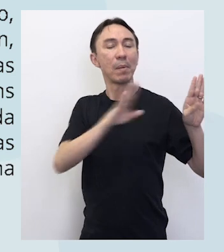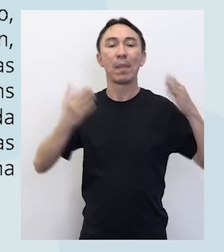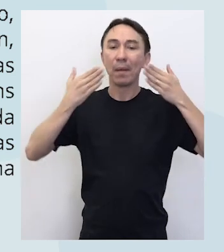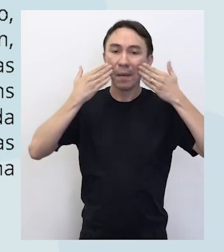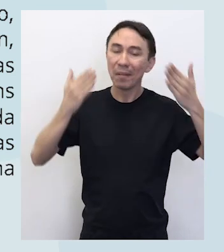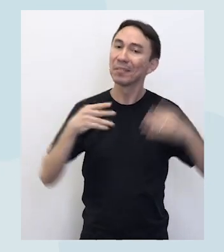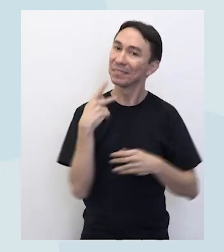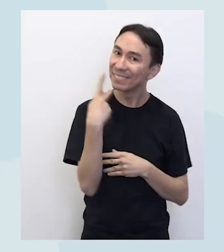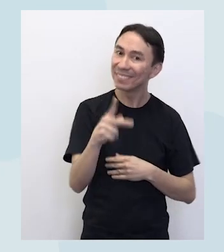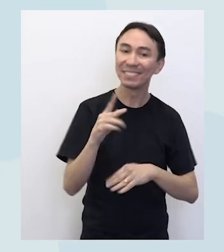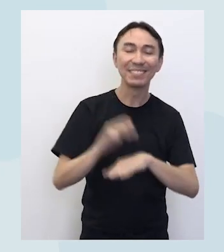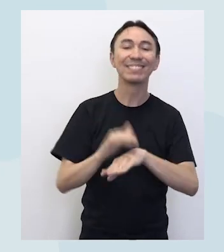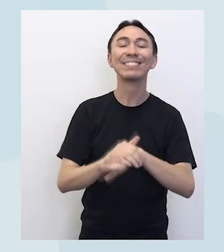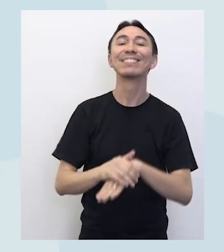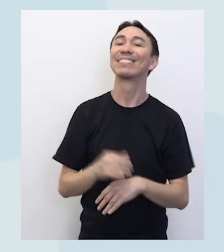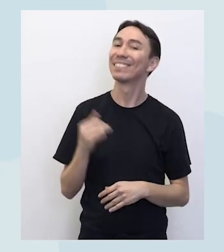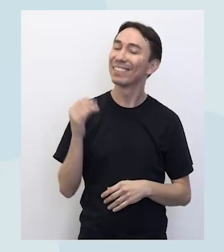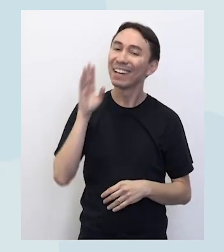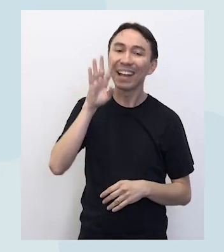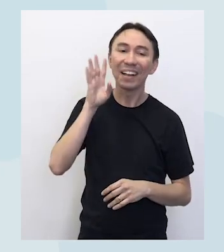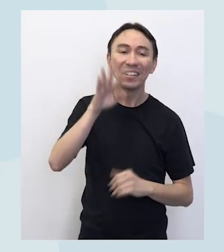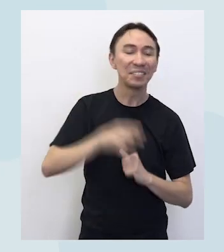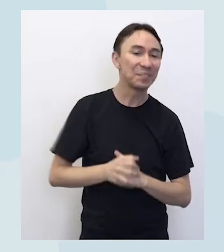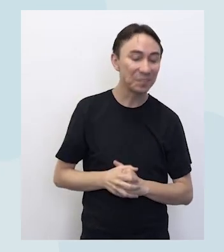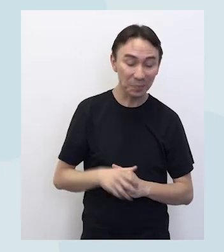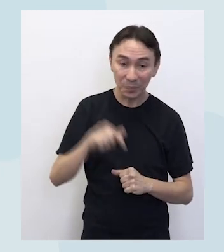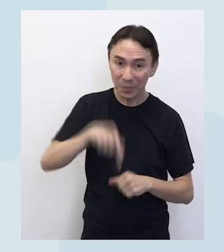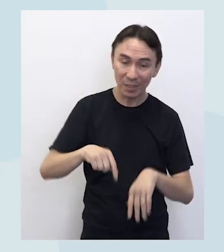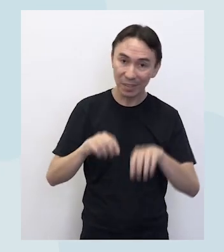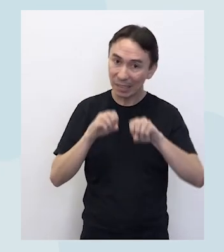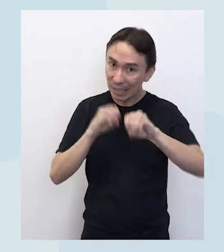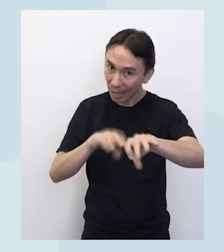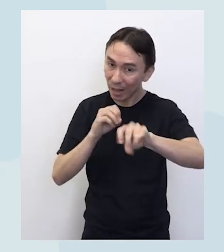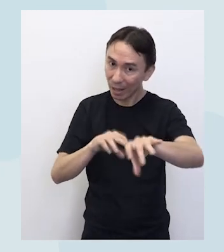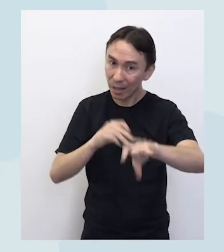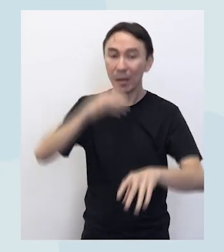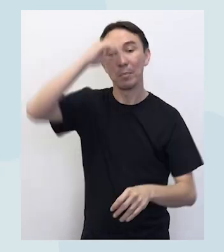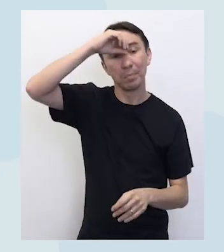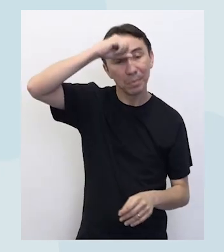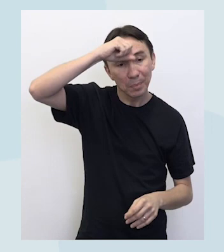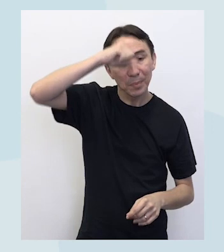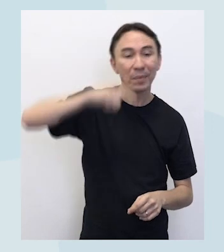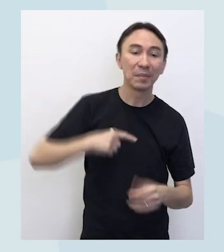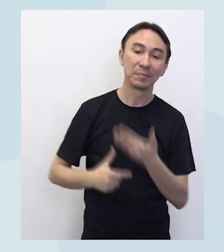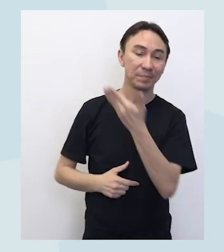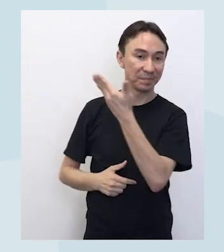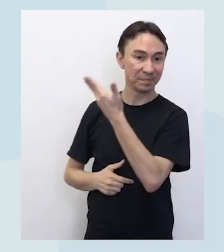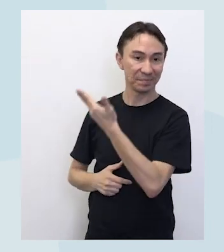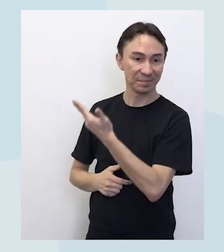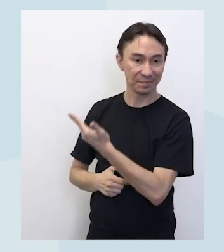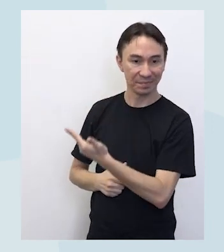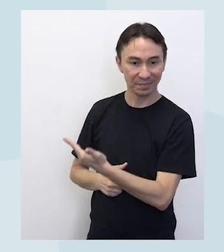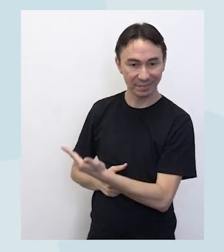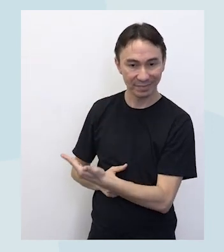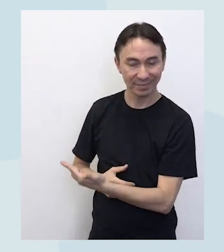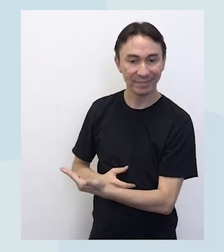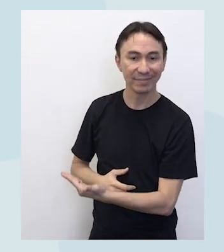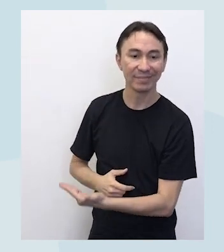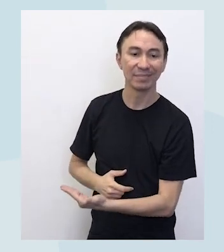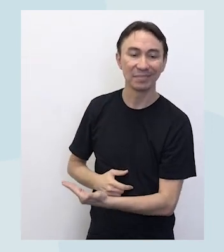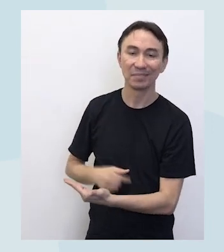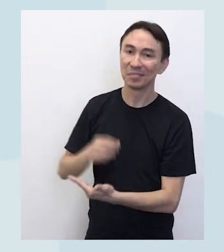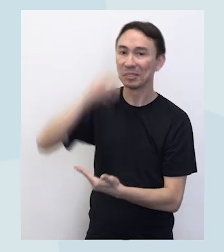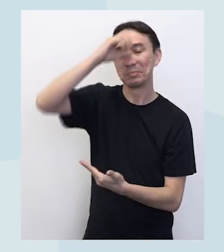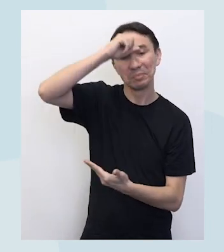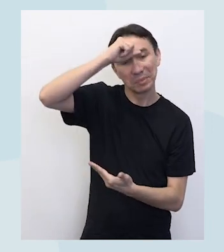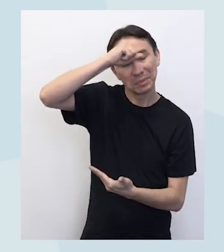por vocês, tá bom? Na aula de hoje, gente, o que a gente aprendeu? Teatro pós-dramático, intervenção cênica, performance happening,